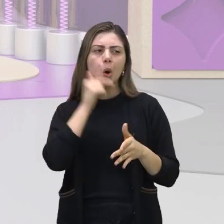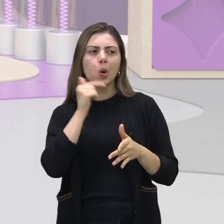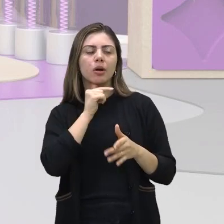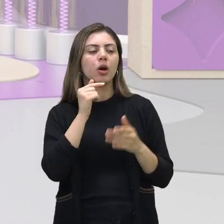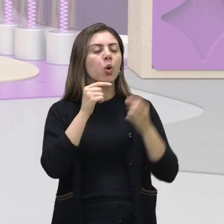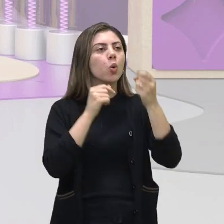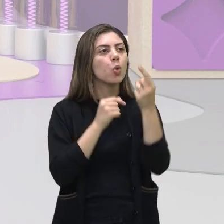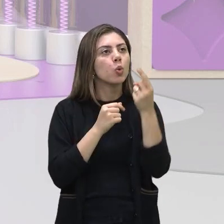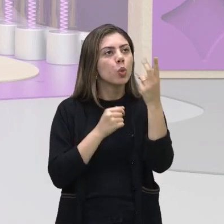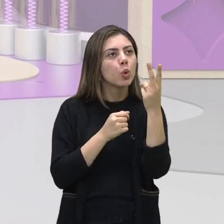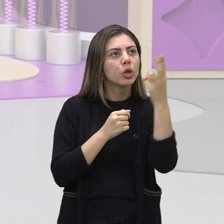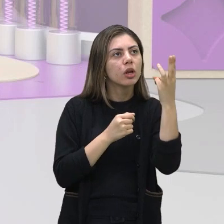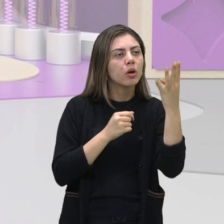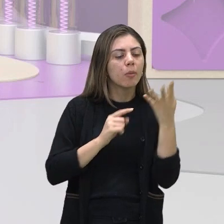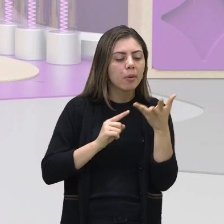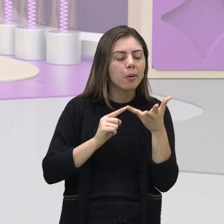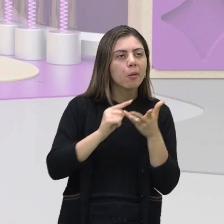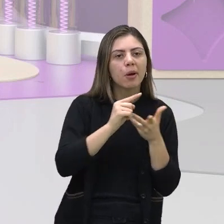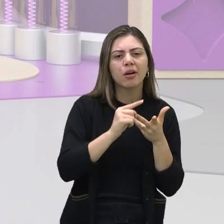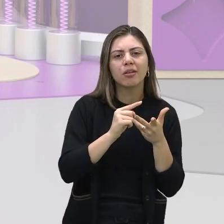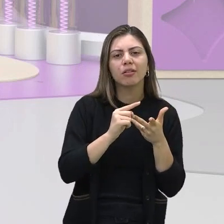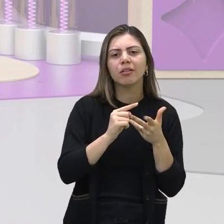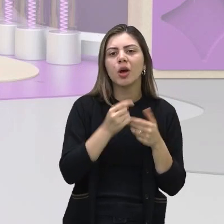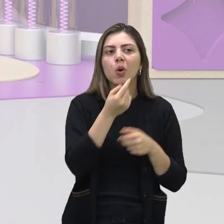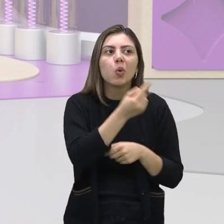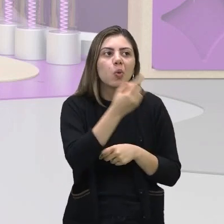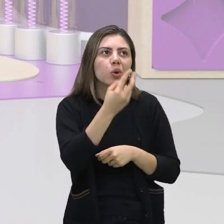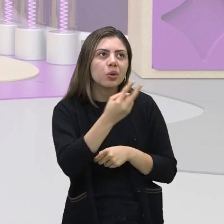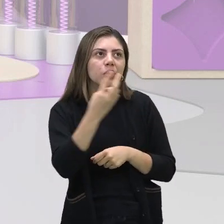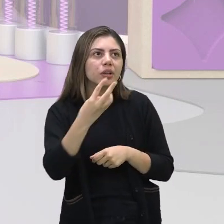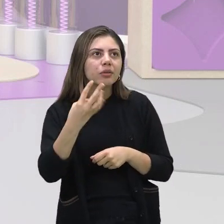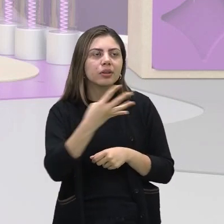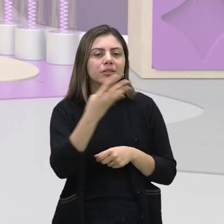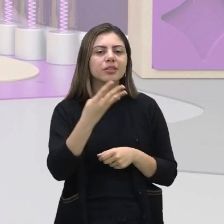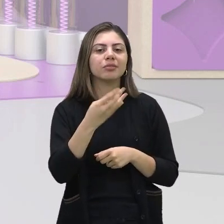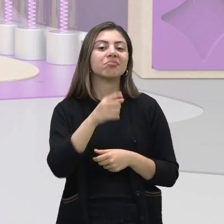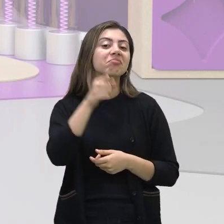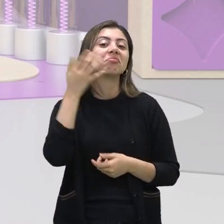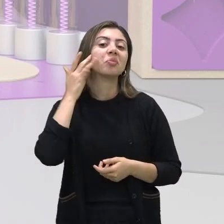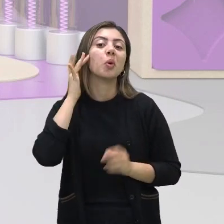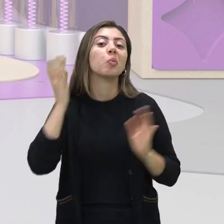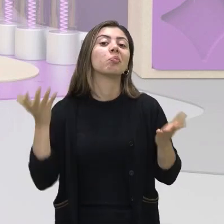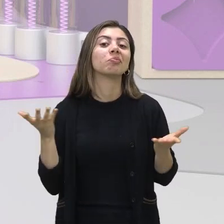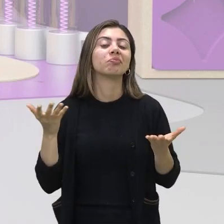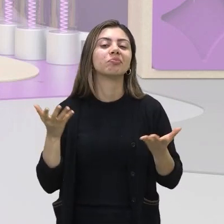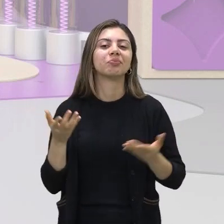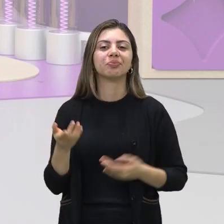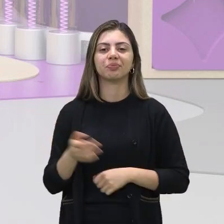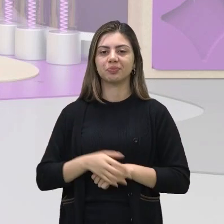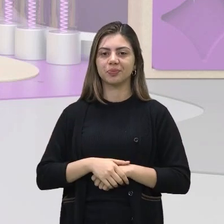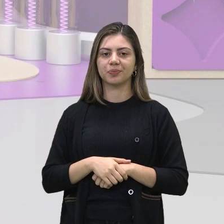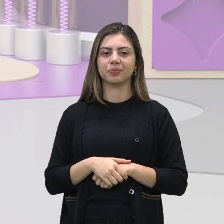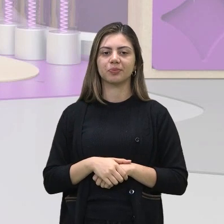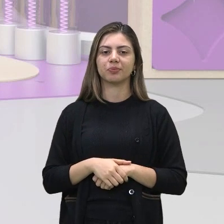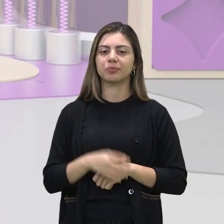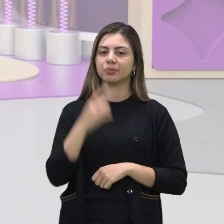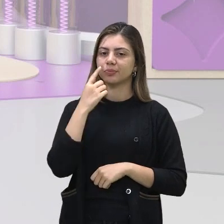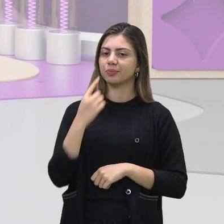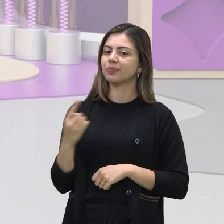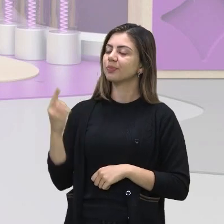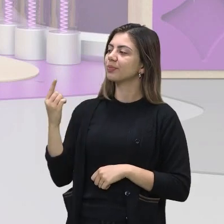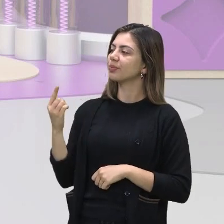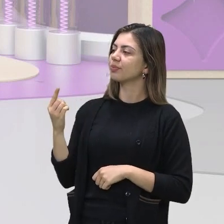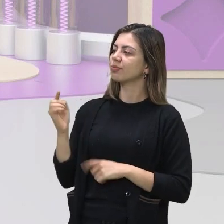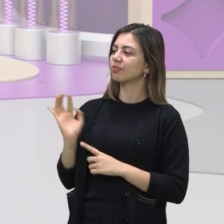uma por uma? Será que eu irei contar uma por uma? O que que vocês acham? Vamos analisar aqui comigo?